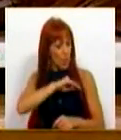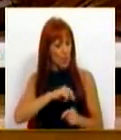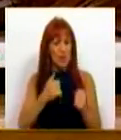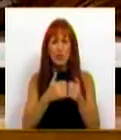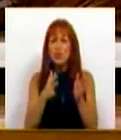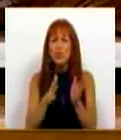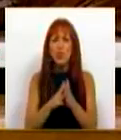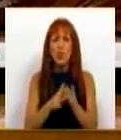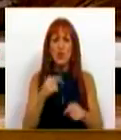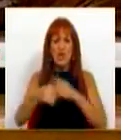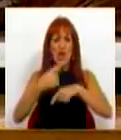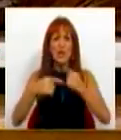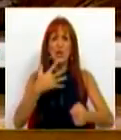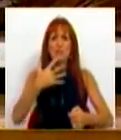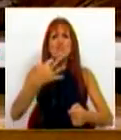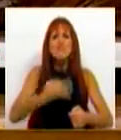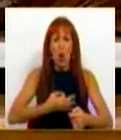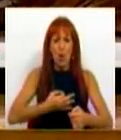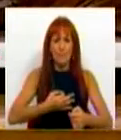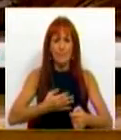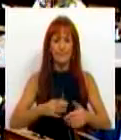de todas as gerações.